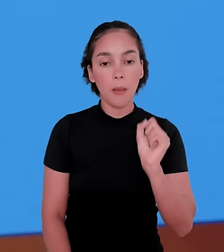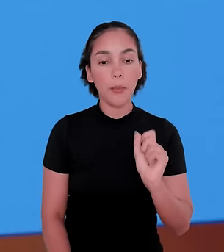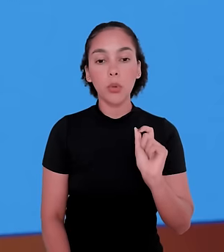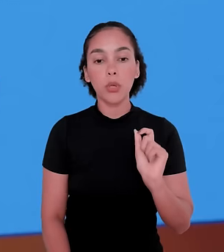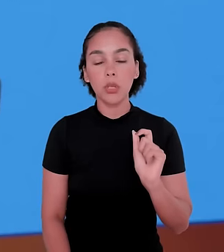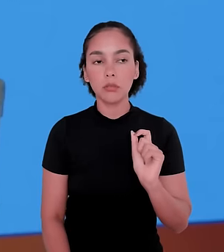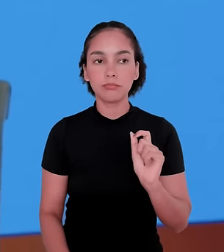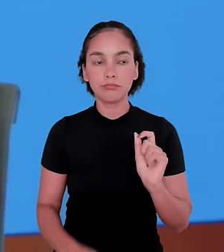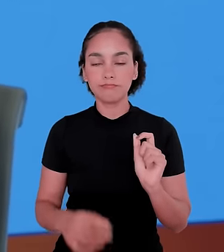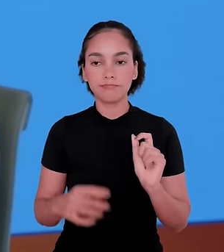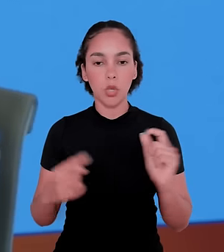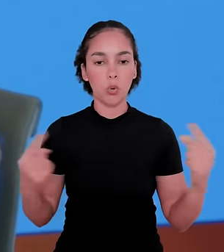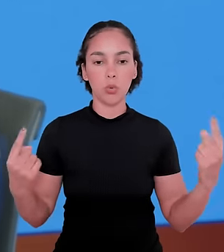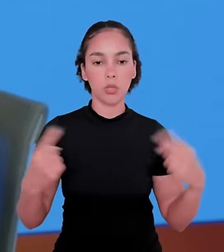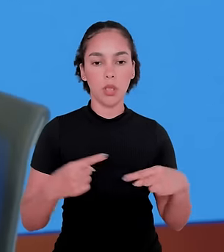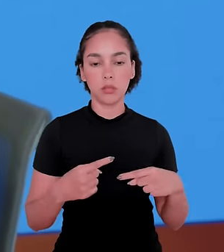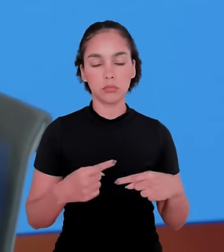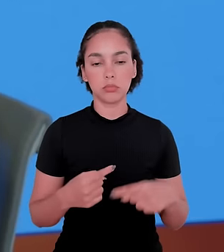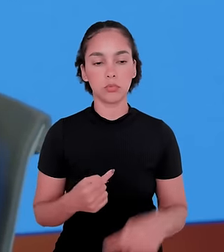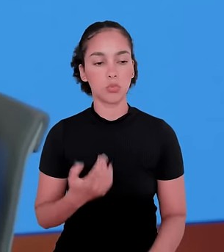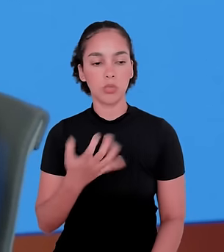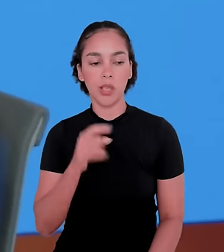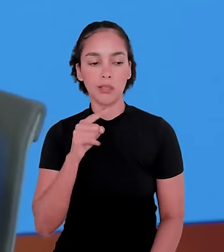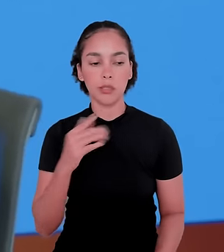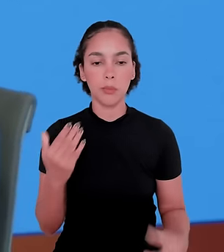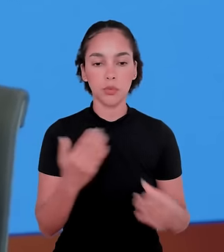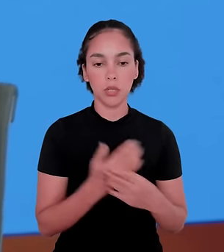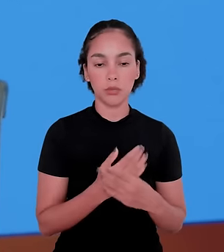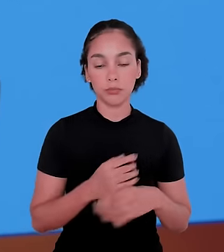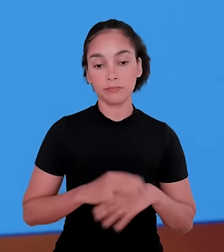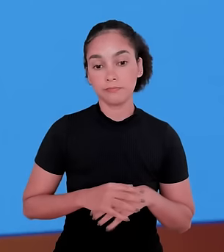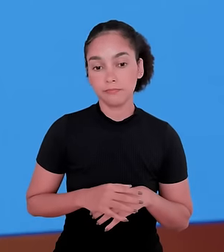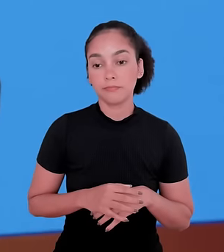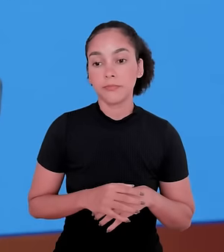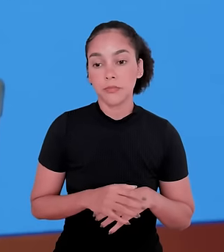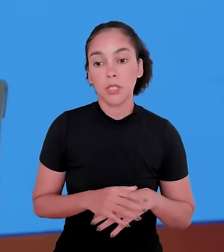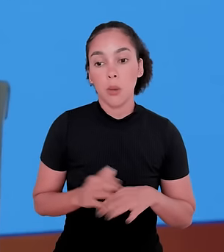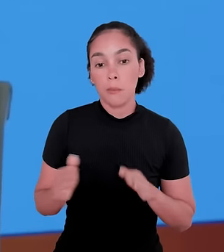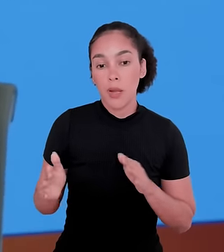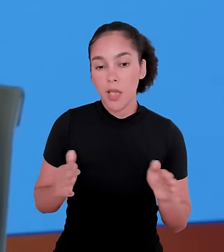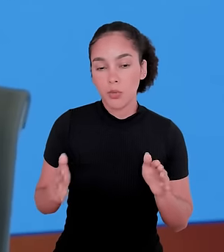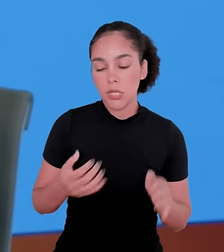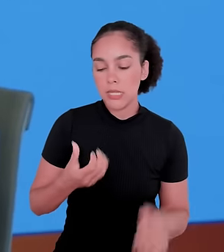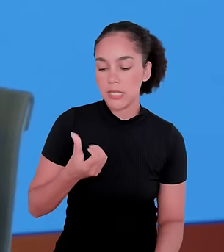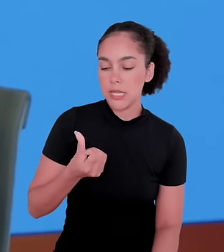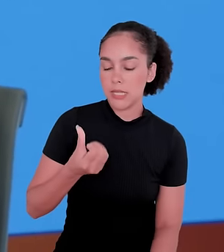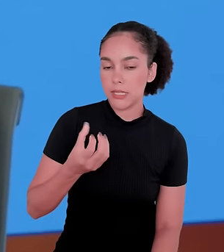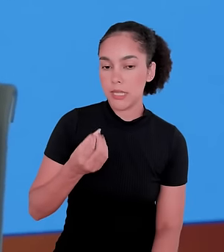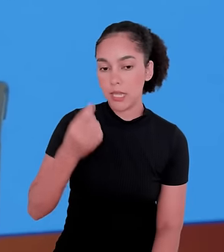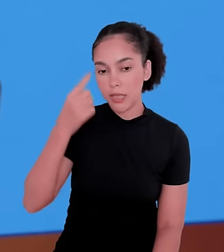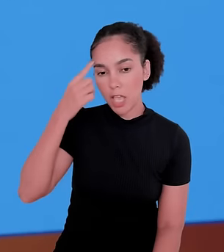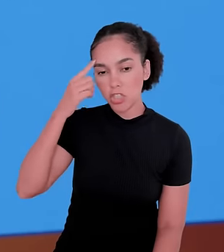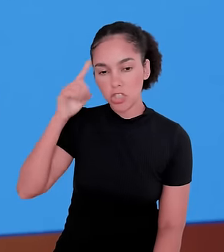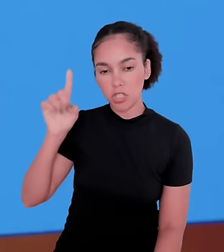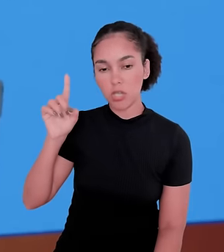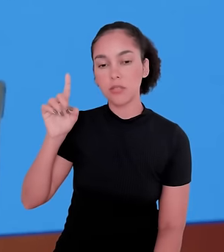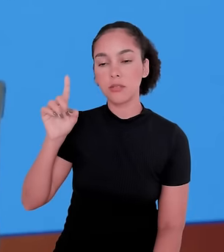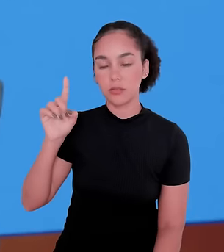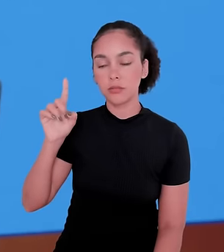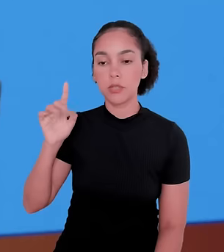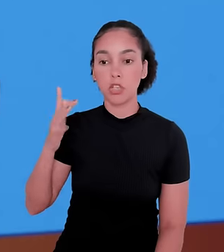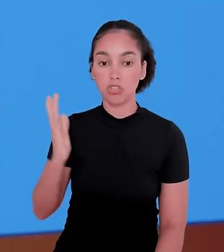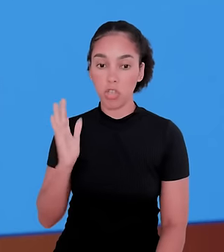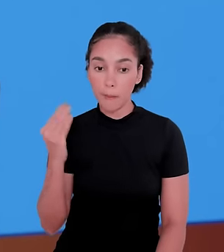processo tá E esse prazo como você perguntou ele são 60 dias a partir da publicação então é